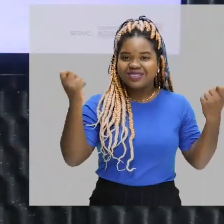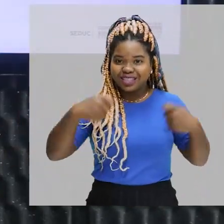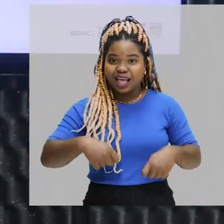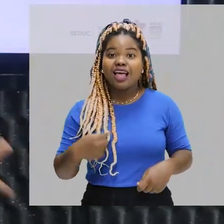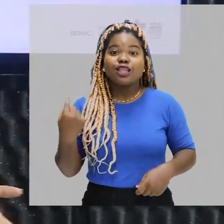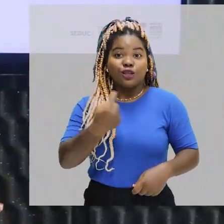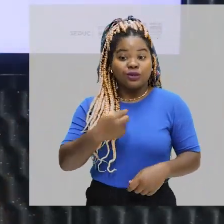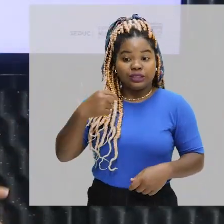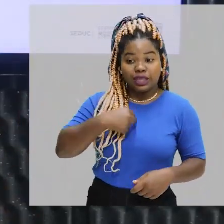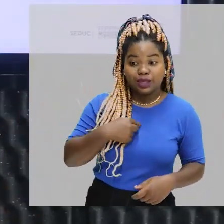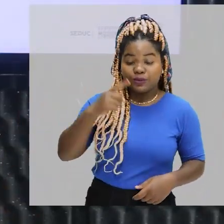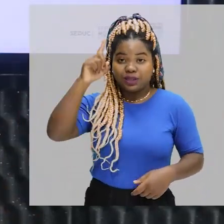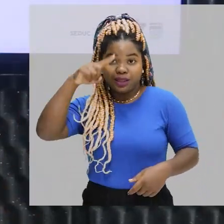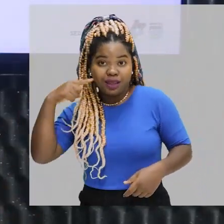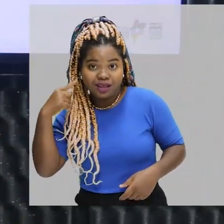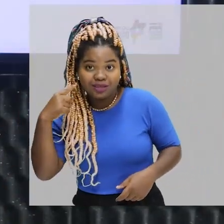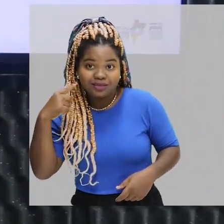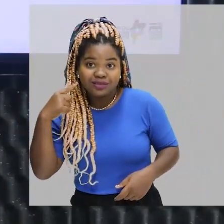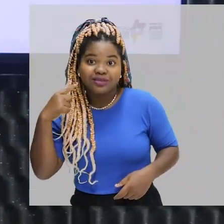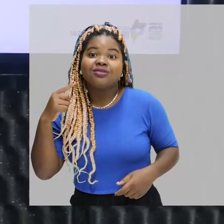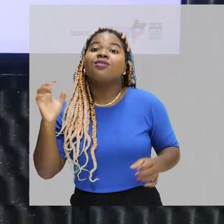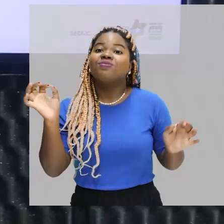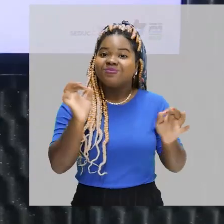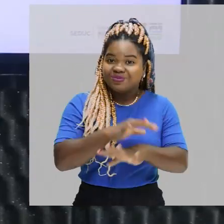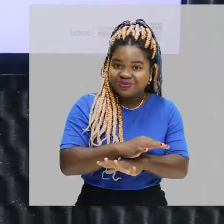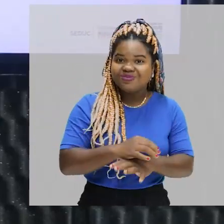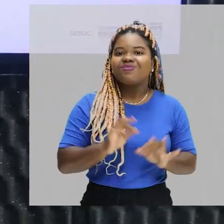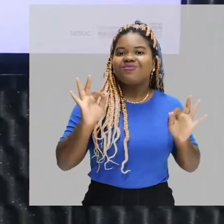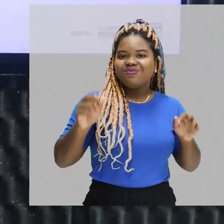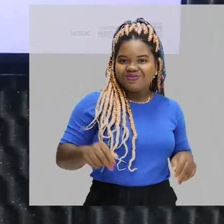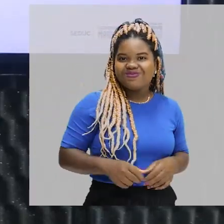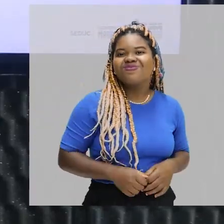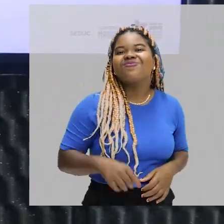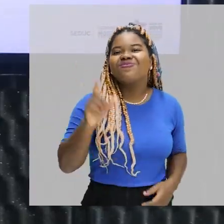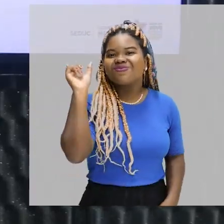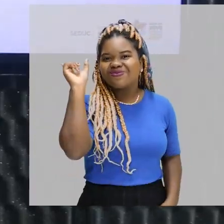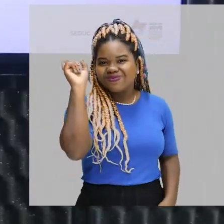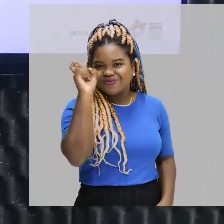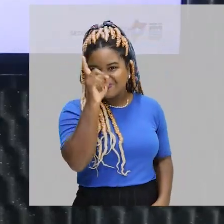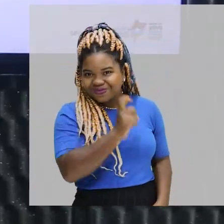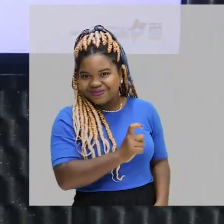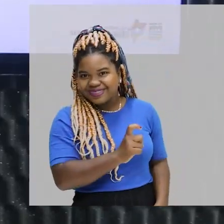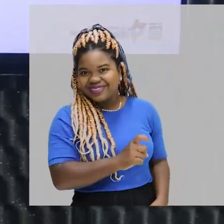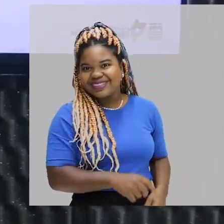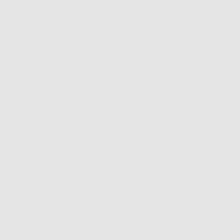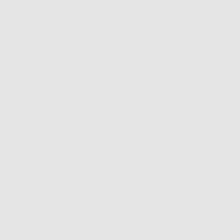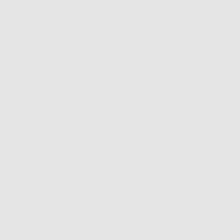Deusa, vamos ficar por aqui ou a gente fica por aqui. Compliquei?